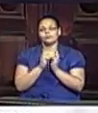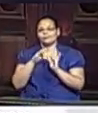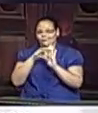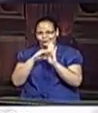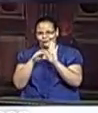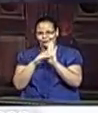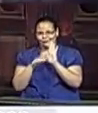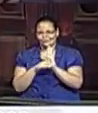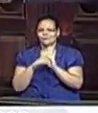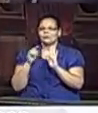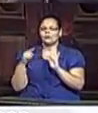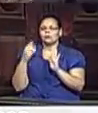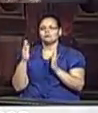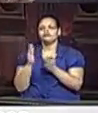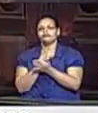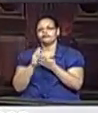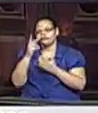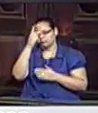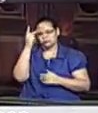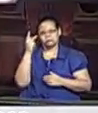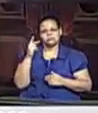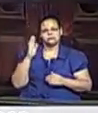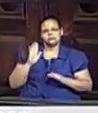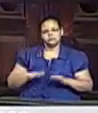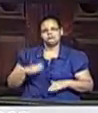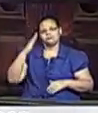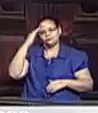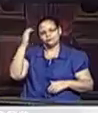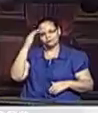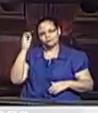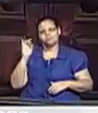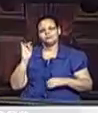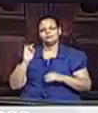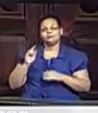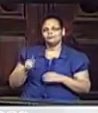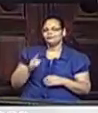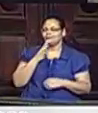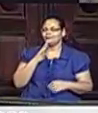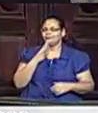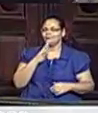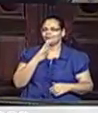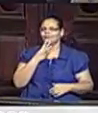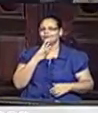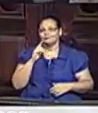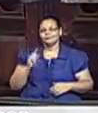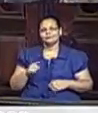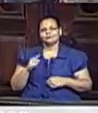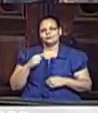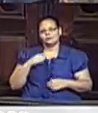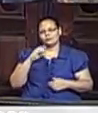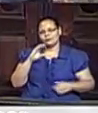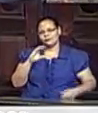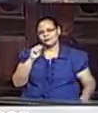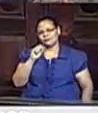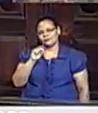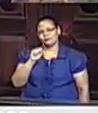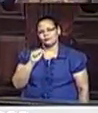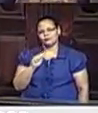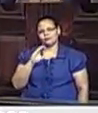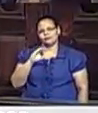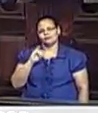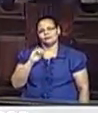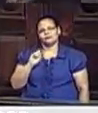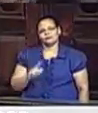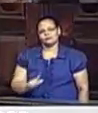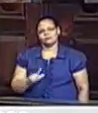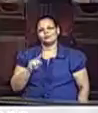com especialistas, com as duas agências em oitivas separadas, com a Casa Civil, com os